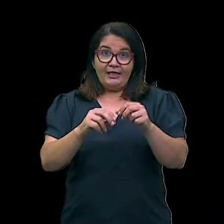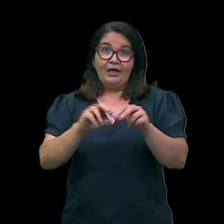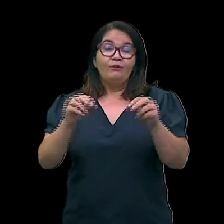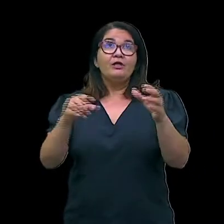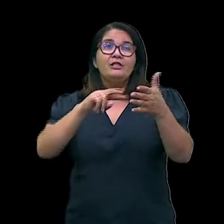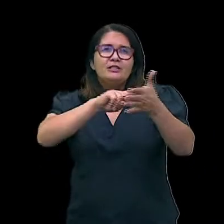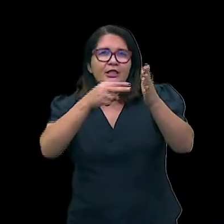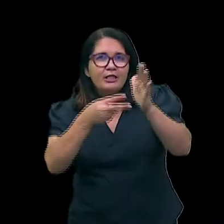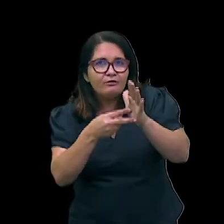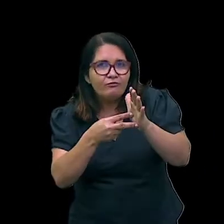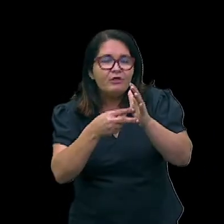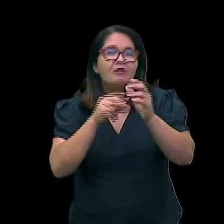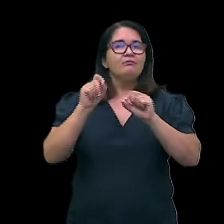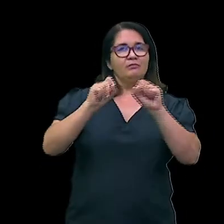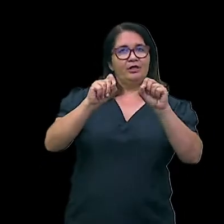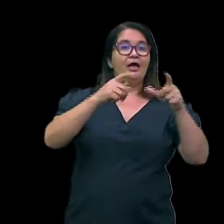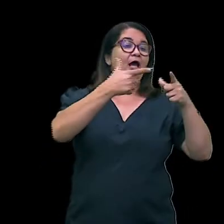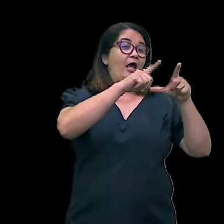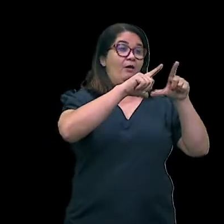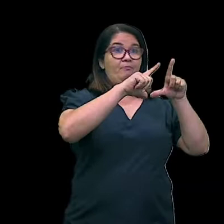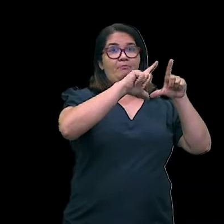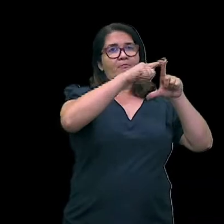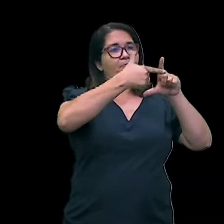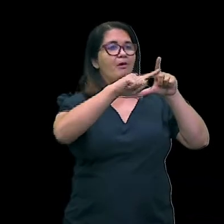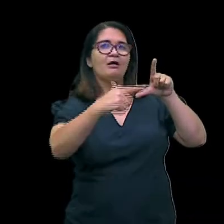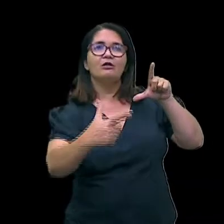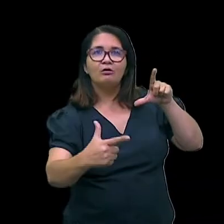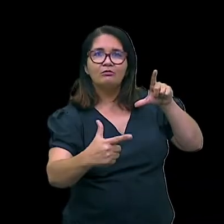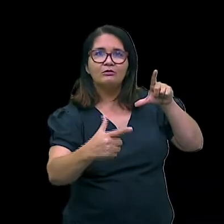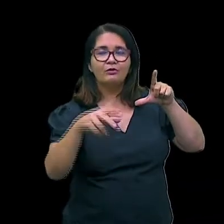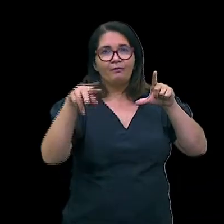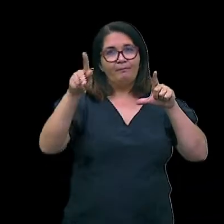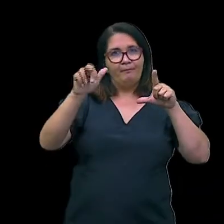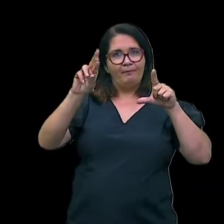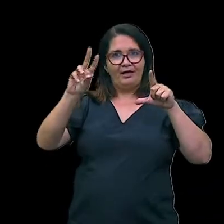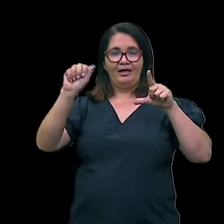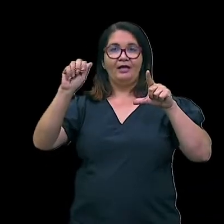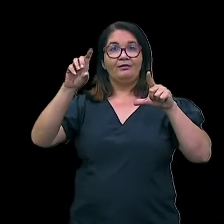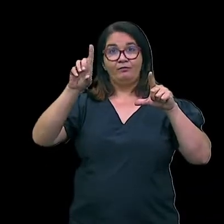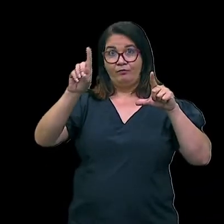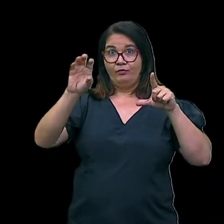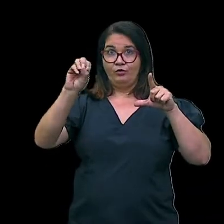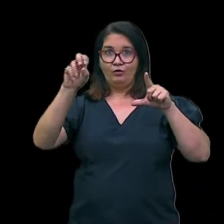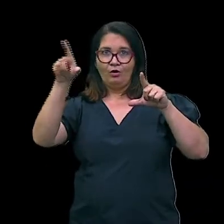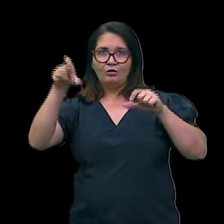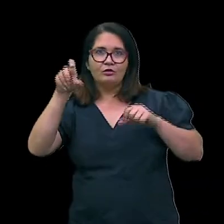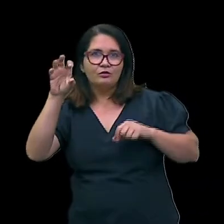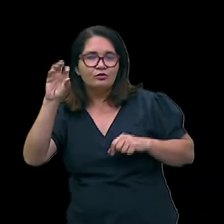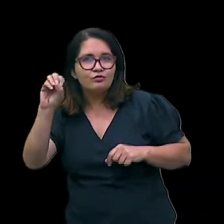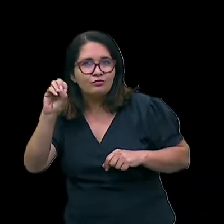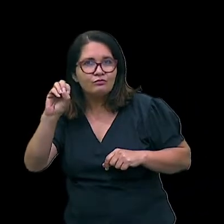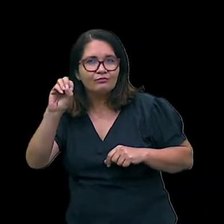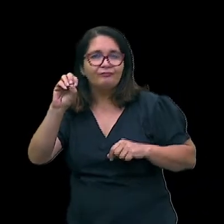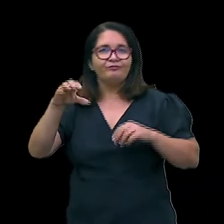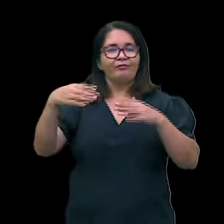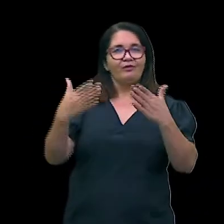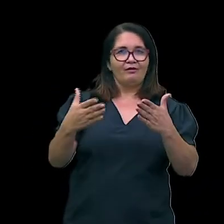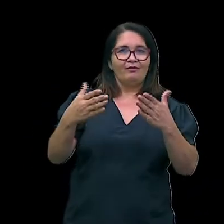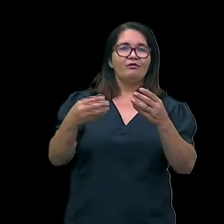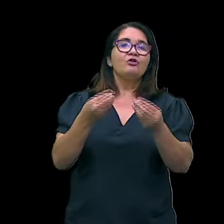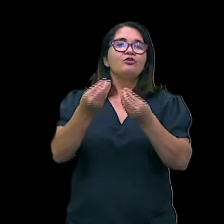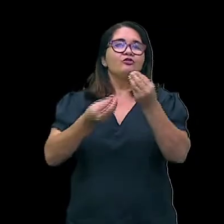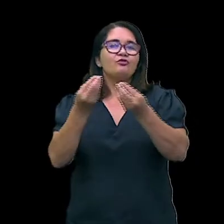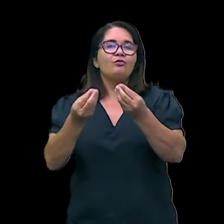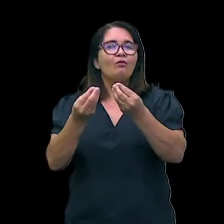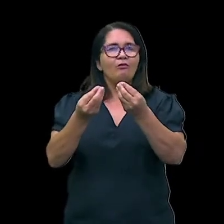Como é possível perceber na seguinte estrofe do soneto Inconstância dos